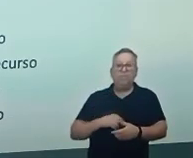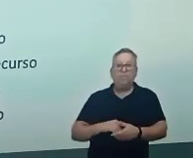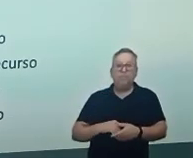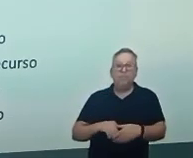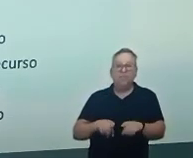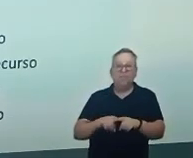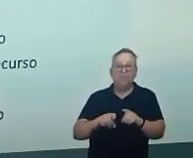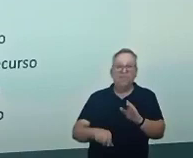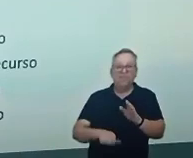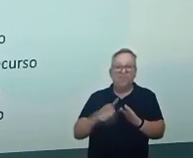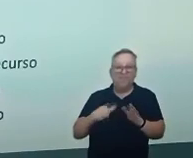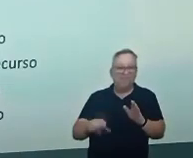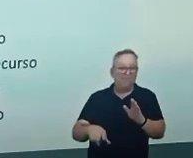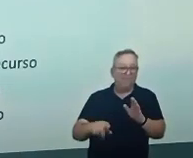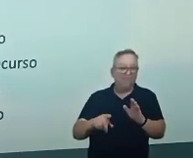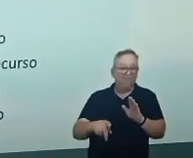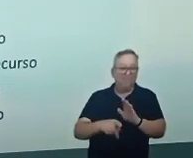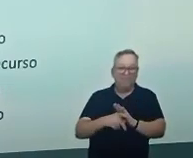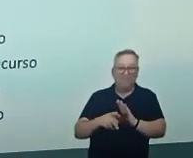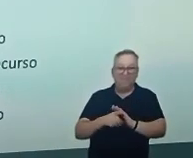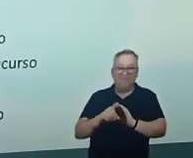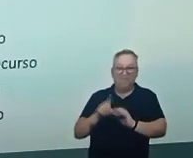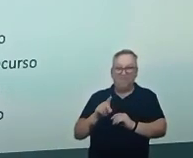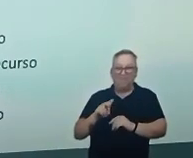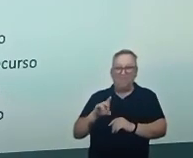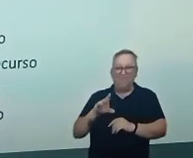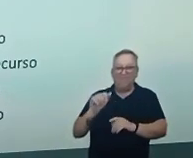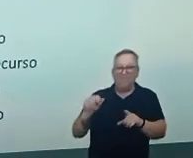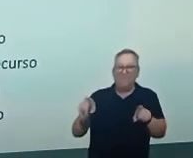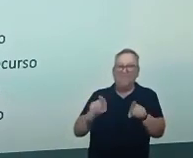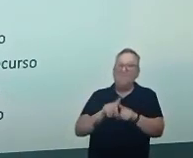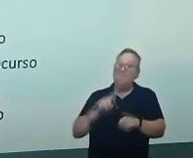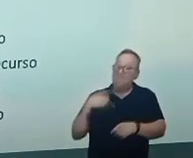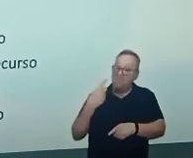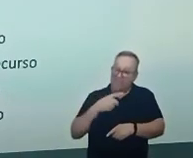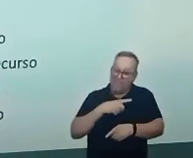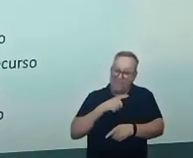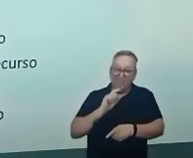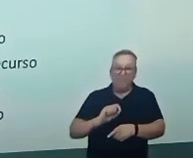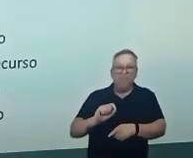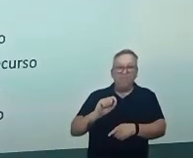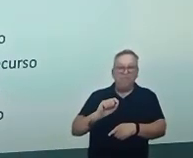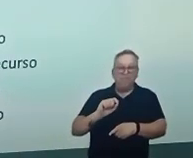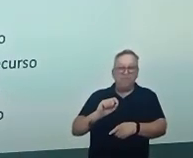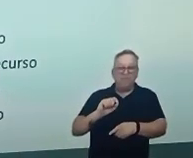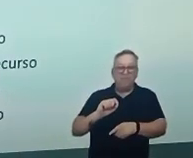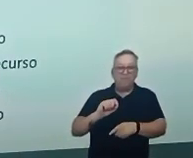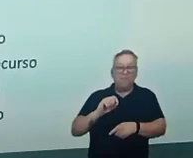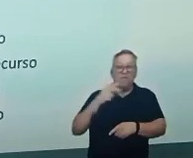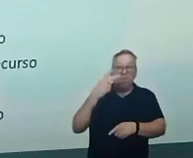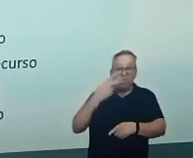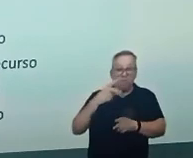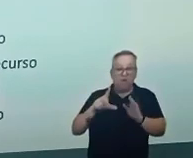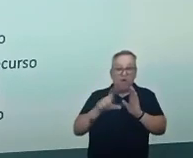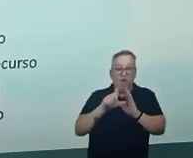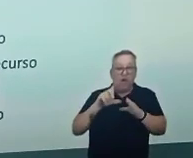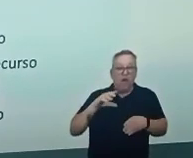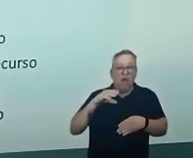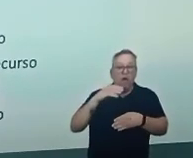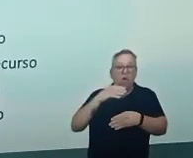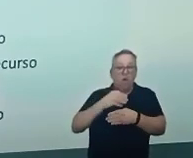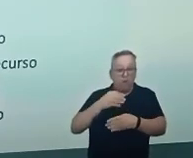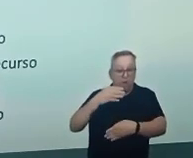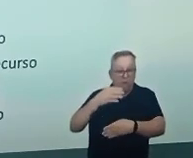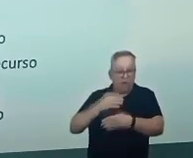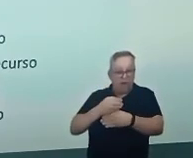A primeira grande dúvida, pessoal, aí que pode surgir, atualmente nós temos duas leis complementares que regem as